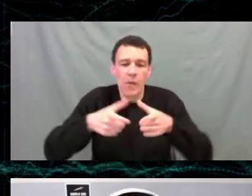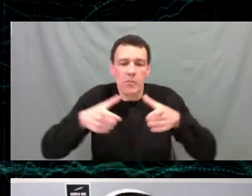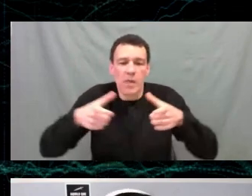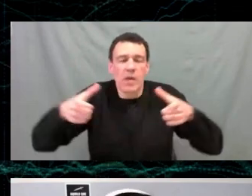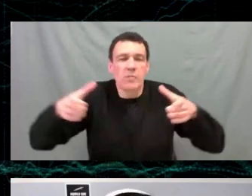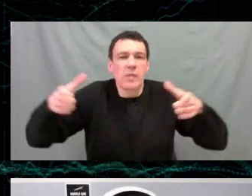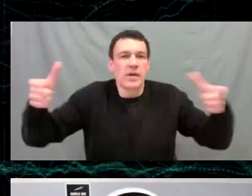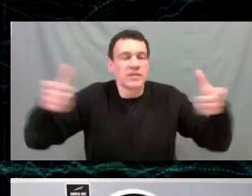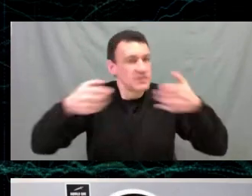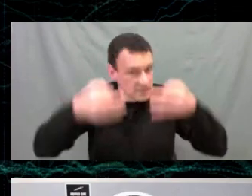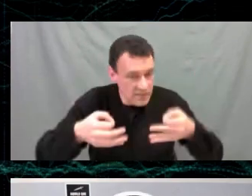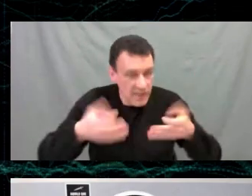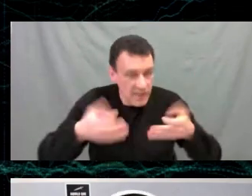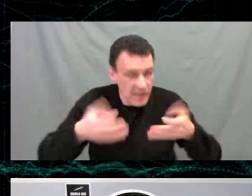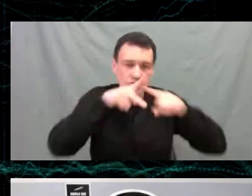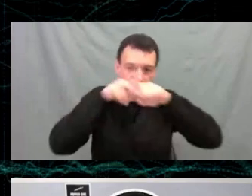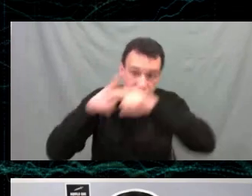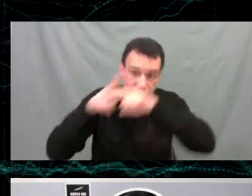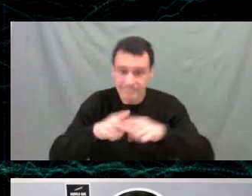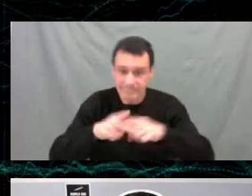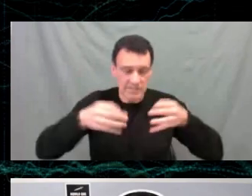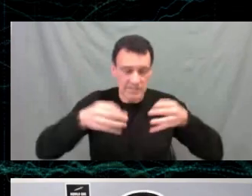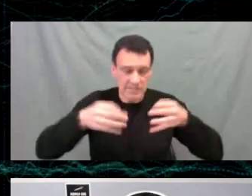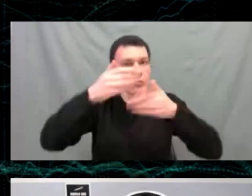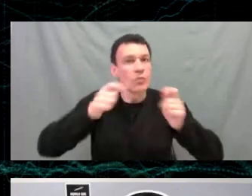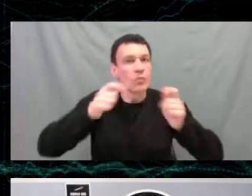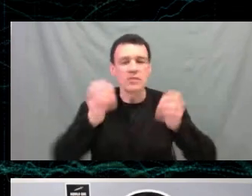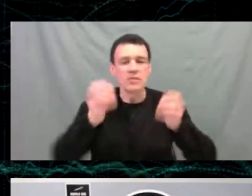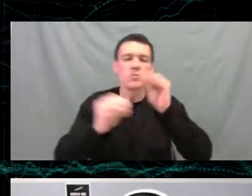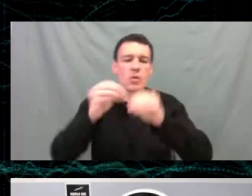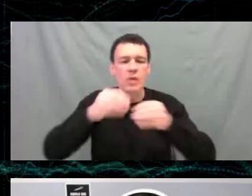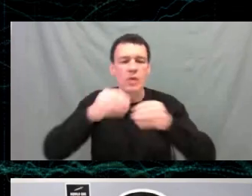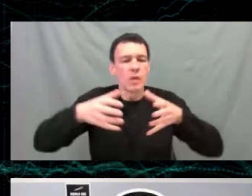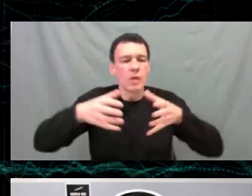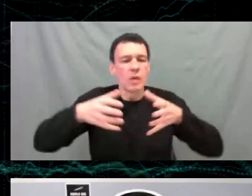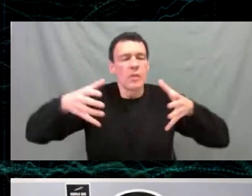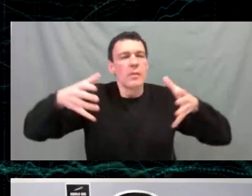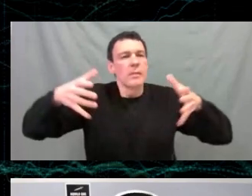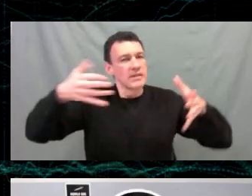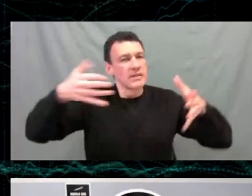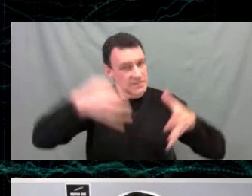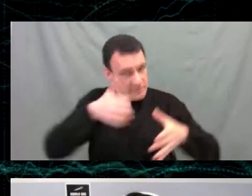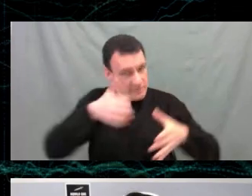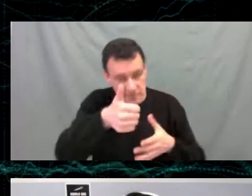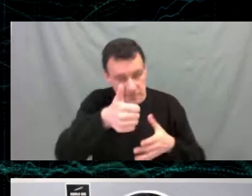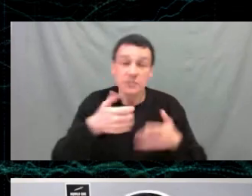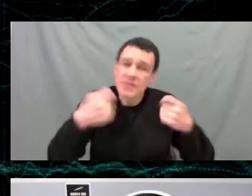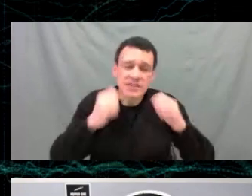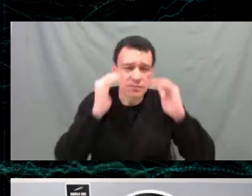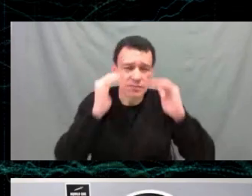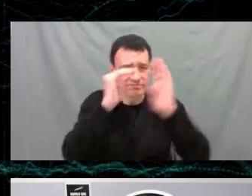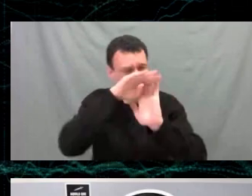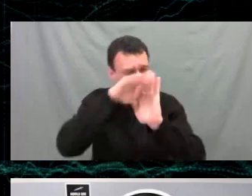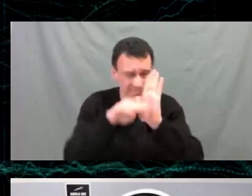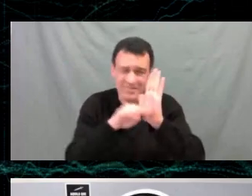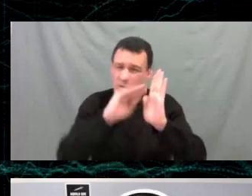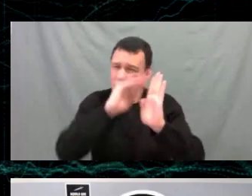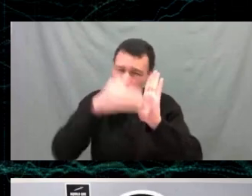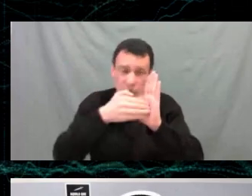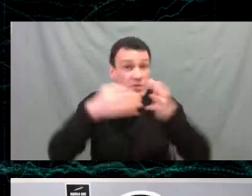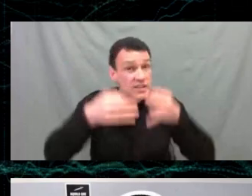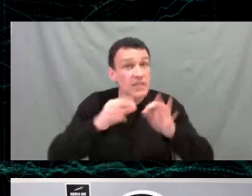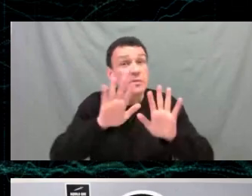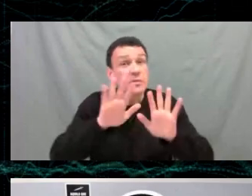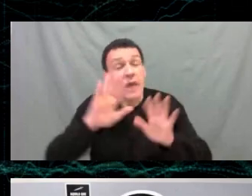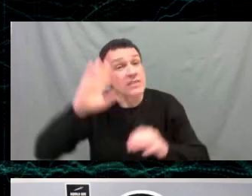configurado para funcionar como esperado. Então, dessa forma, você vai iniciar da maneira mais adequada possível, dentro das suas possibilidades, né, por